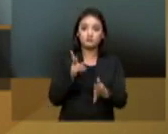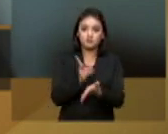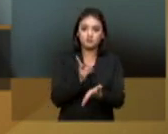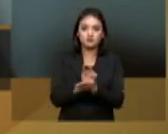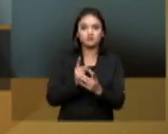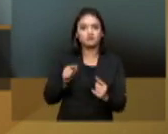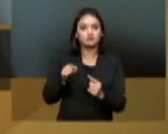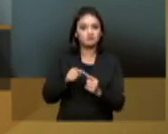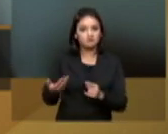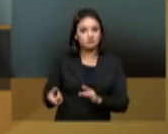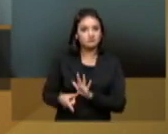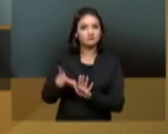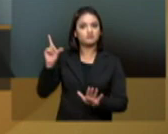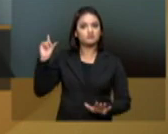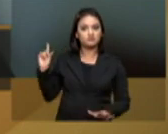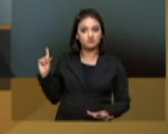entendimentos,